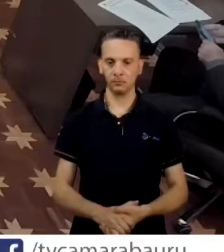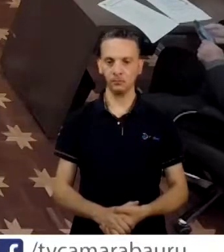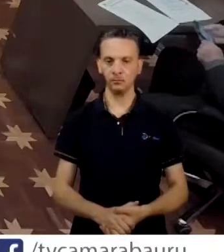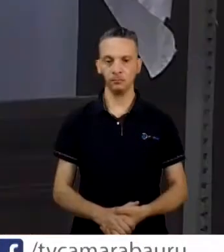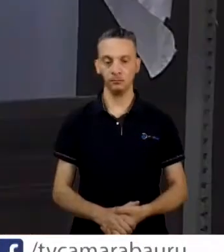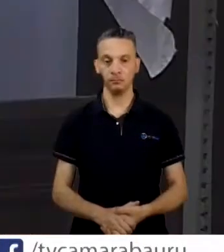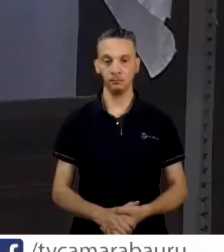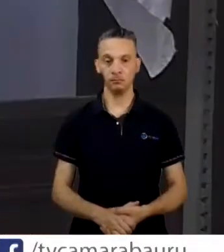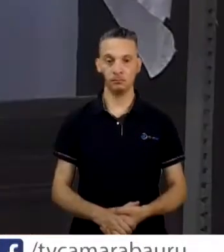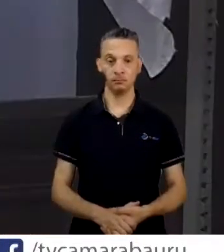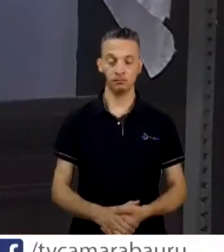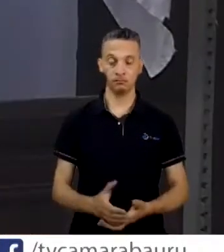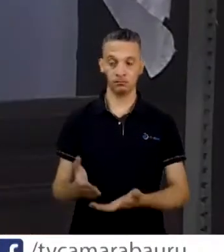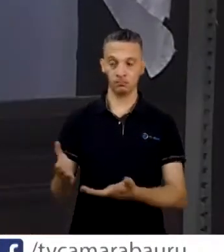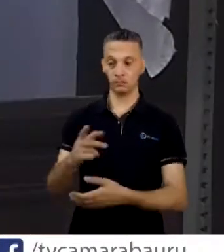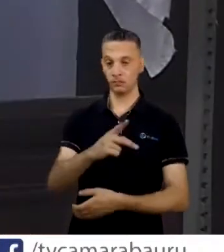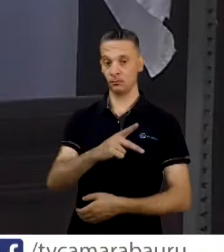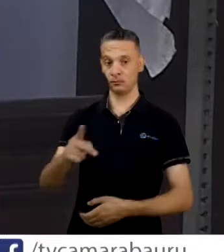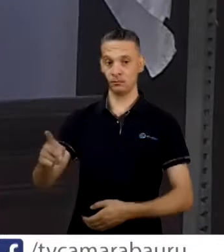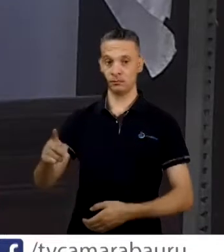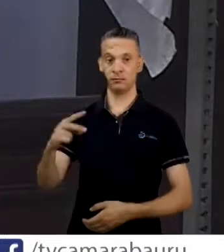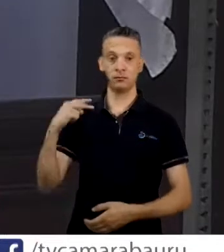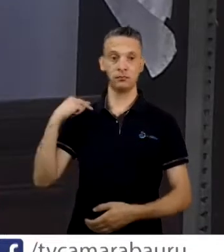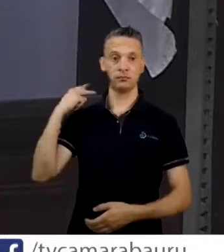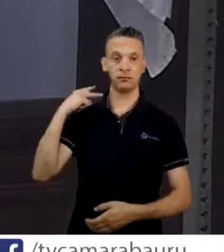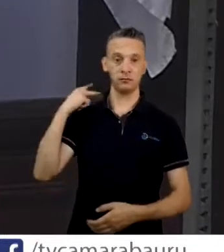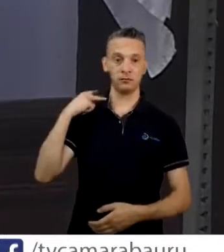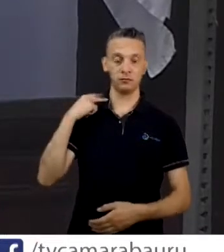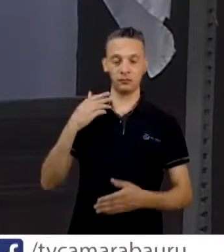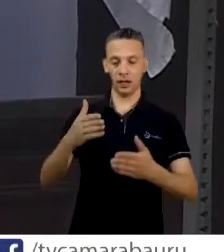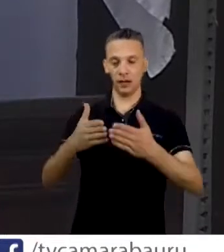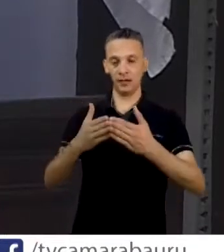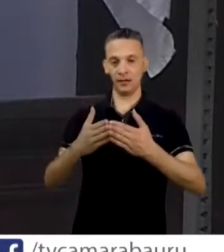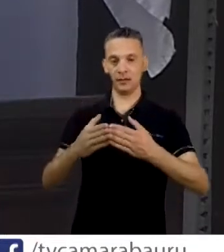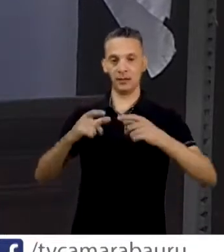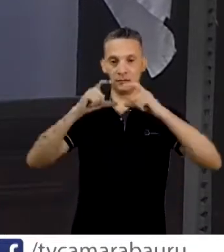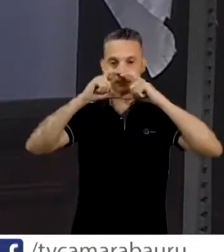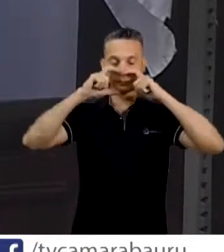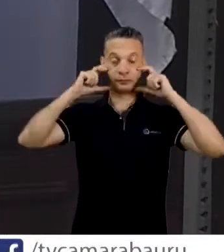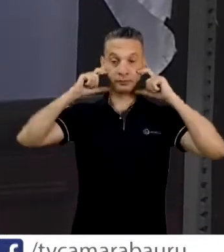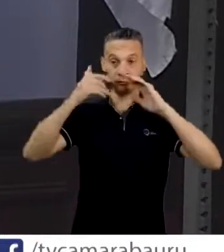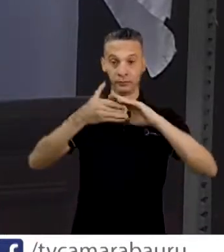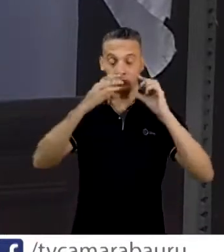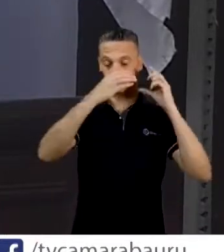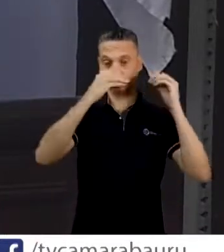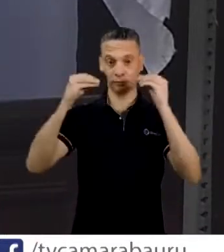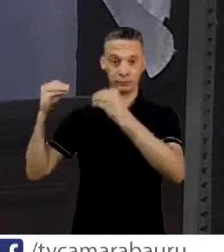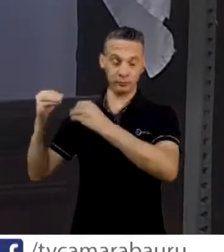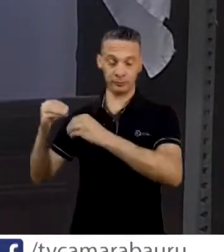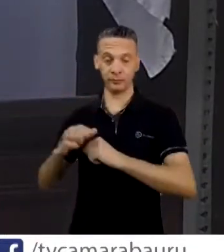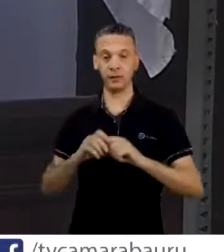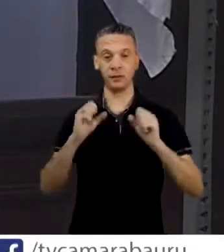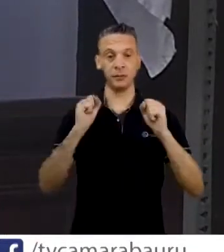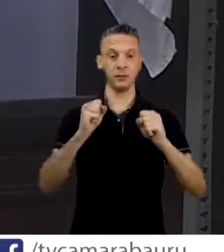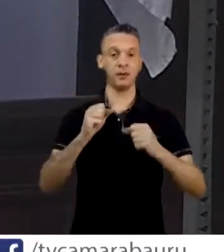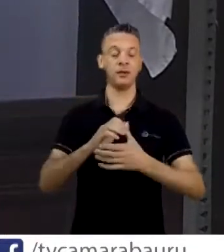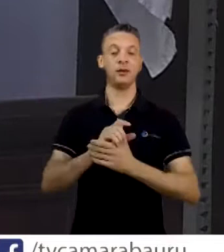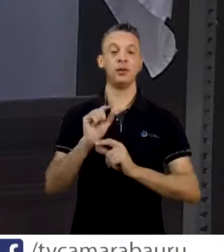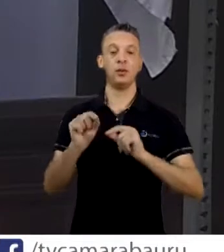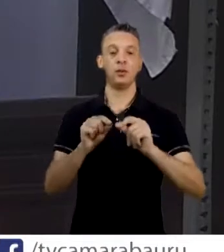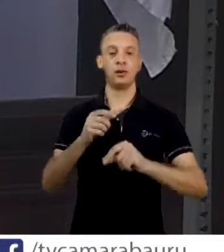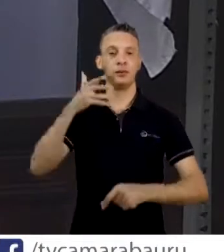Excelência, eu vou pedir licença para tirar essa máscara para a gente poder interagir